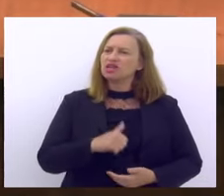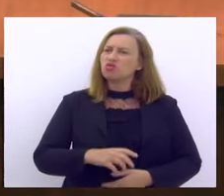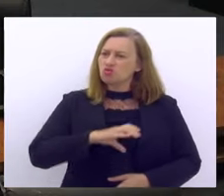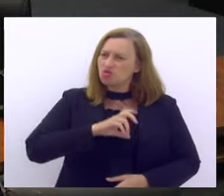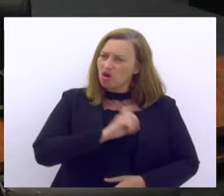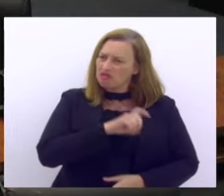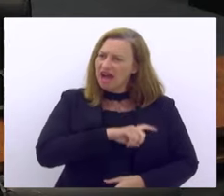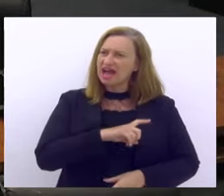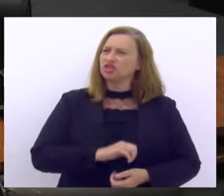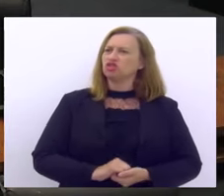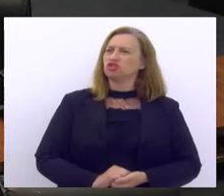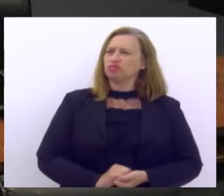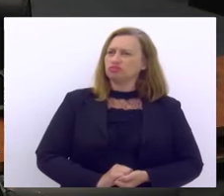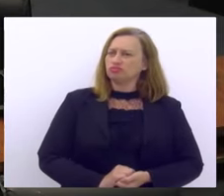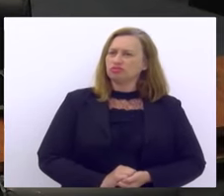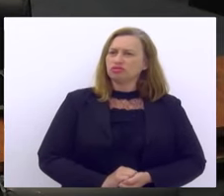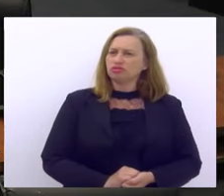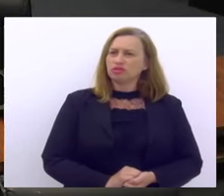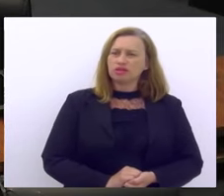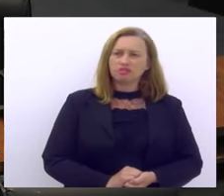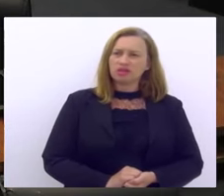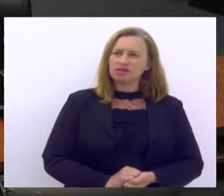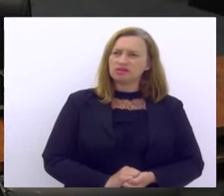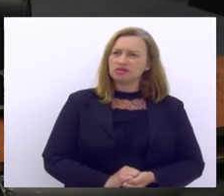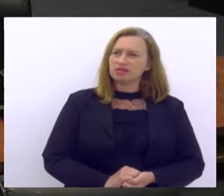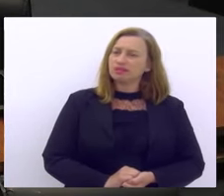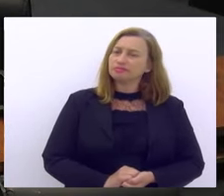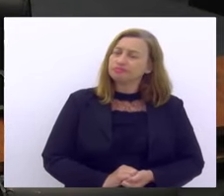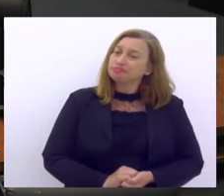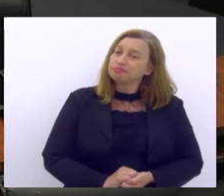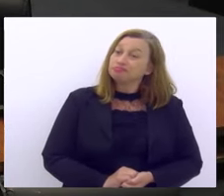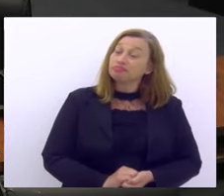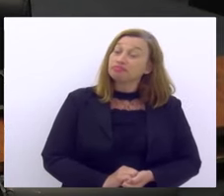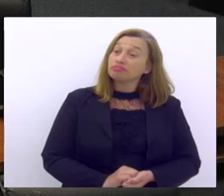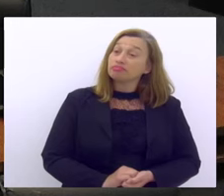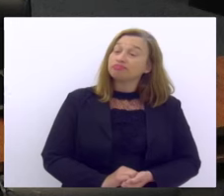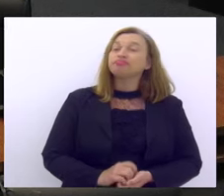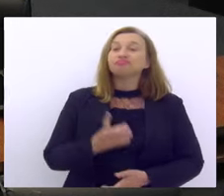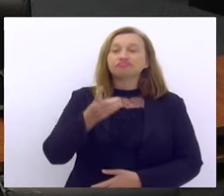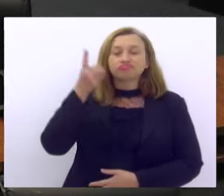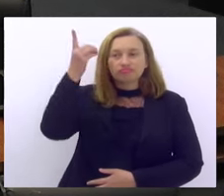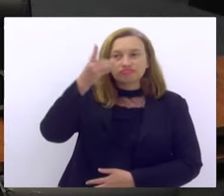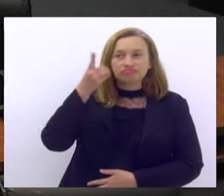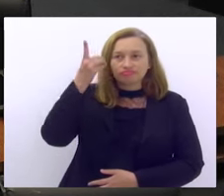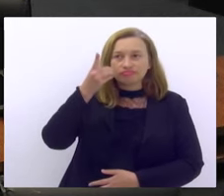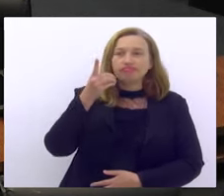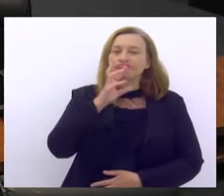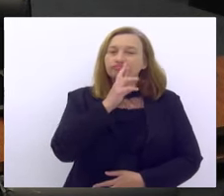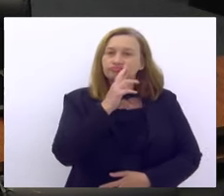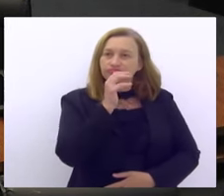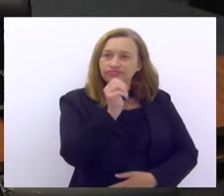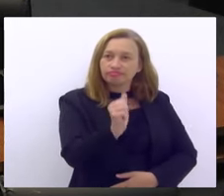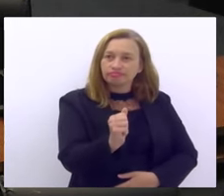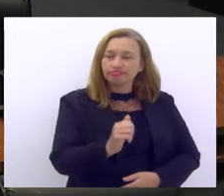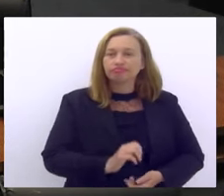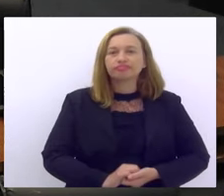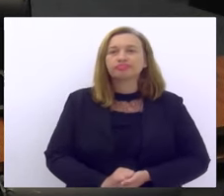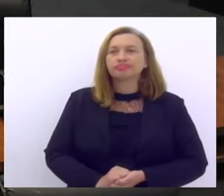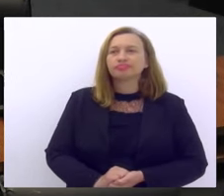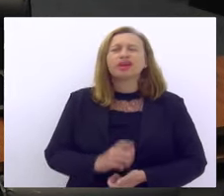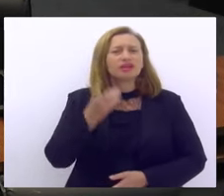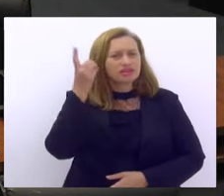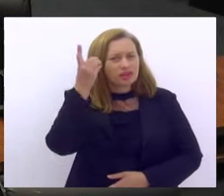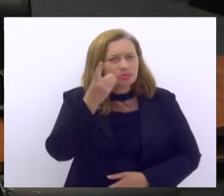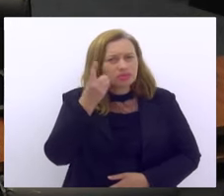presidente, vou pegar aqui um adendo da fala do deputado Rodrigo Amorim.